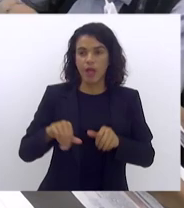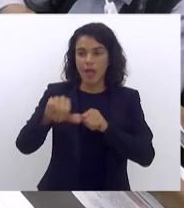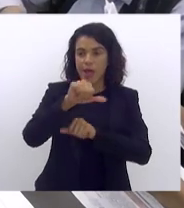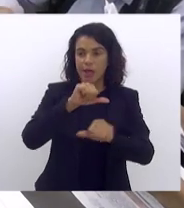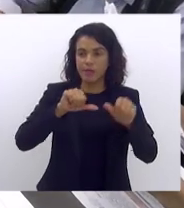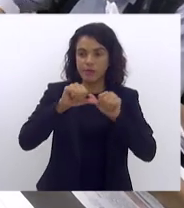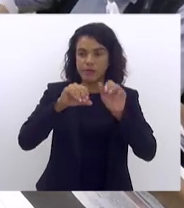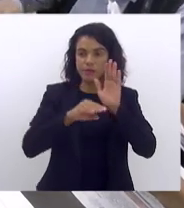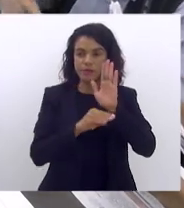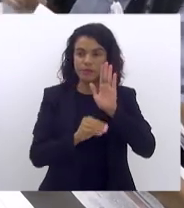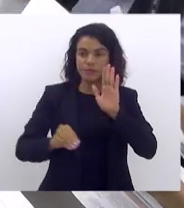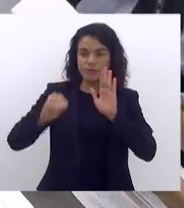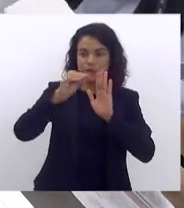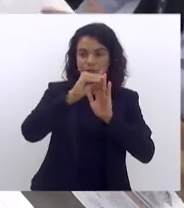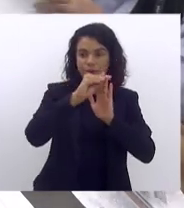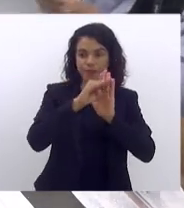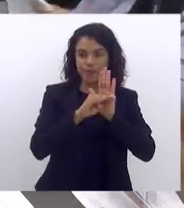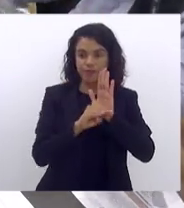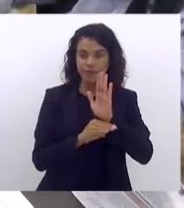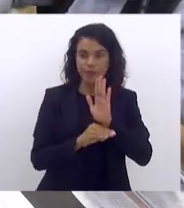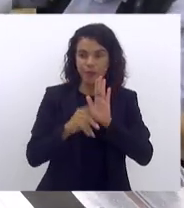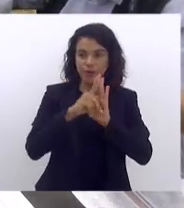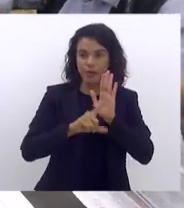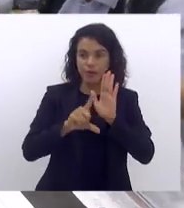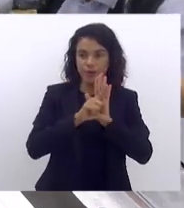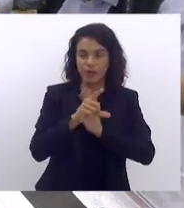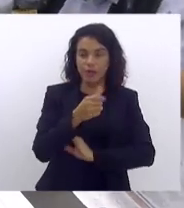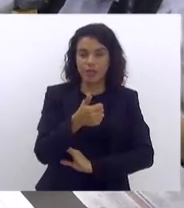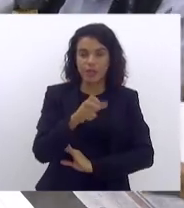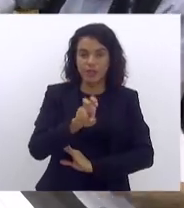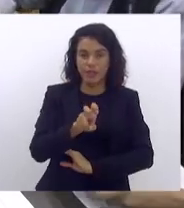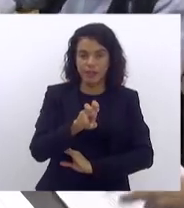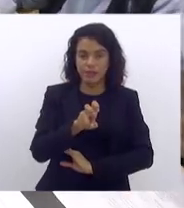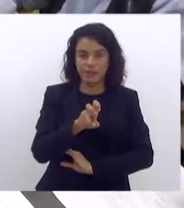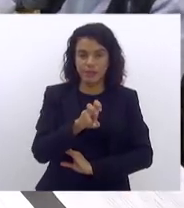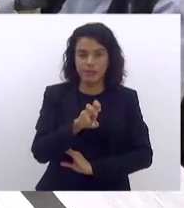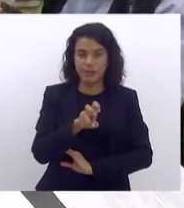Deferida a inversão da pauta para cantar o projeto de número 15 da